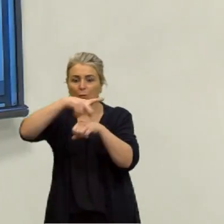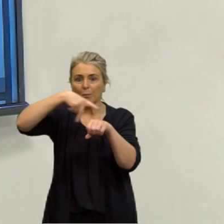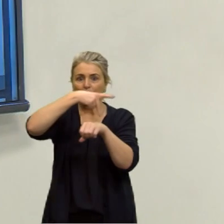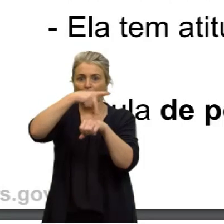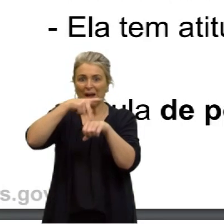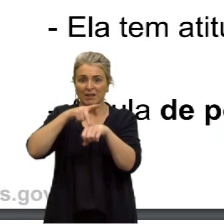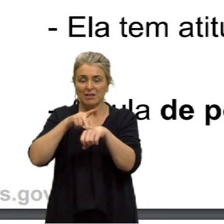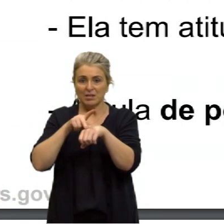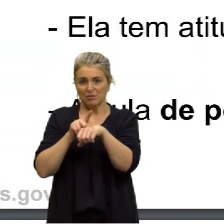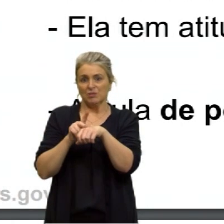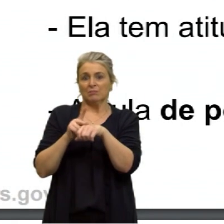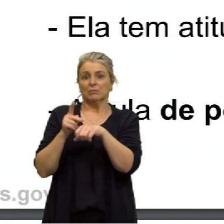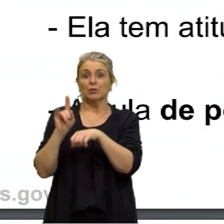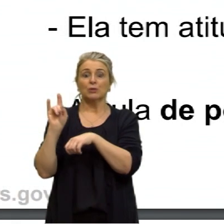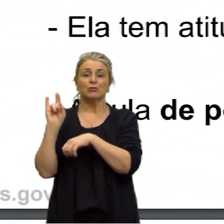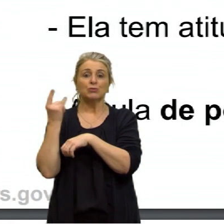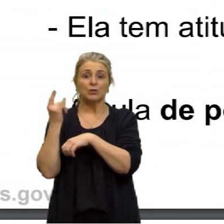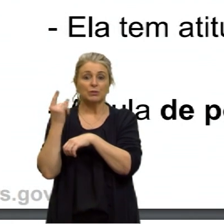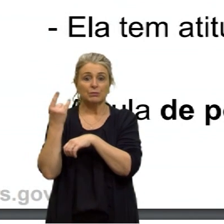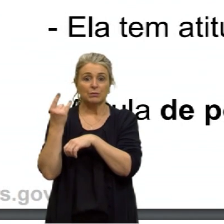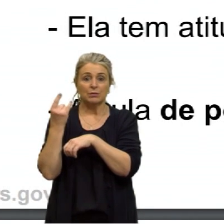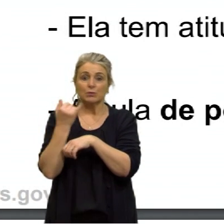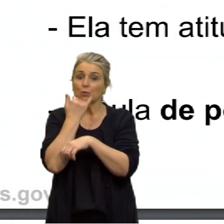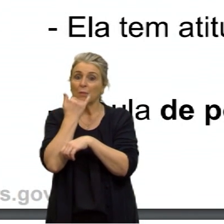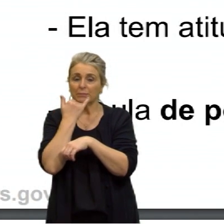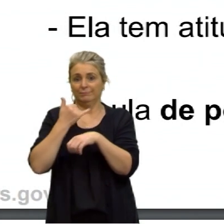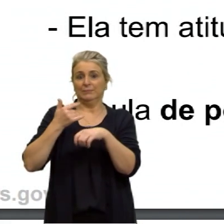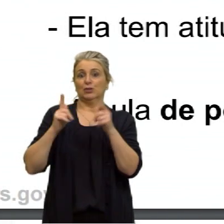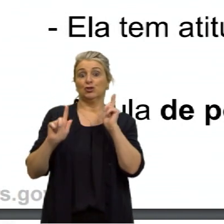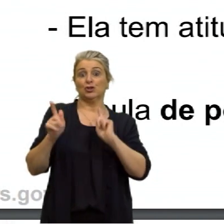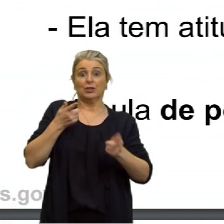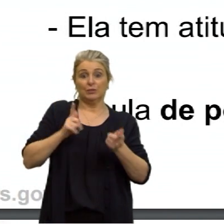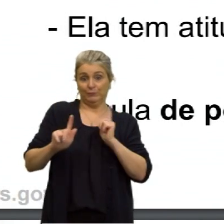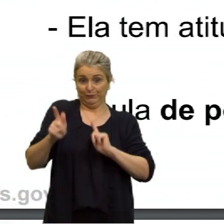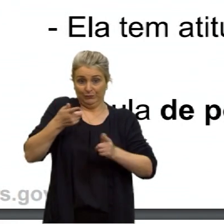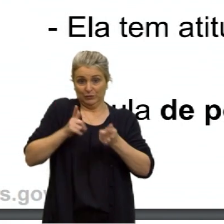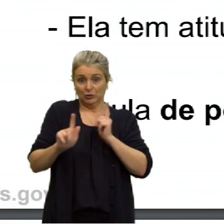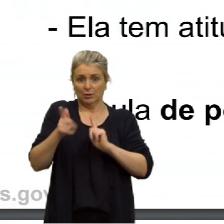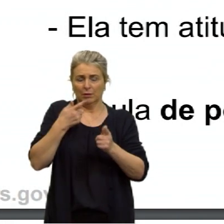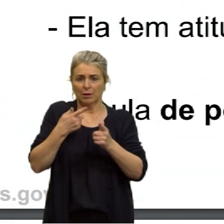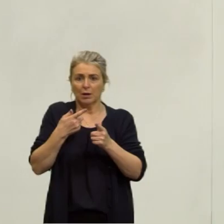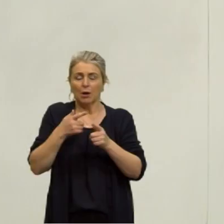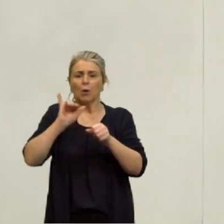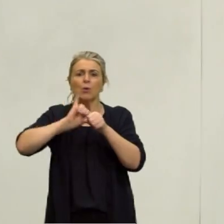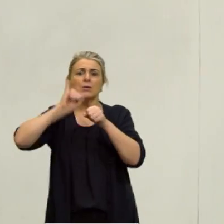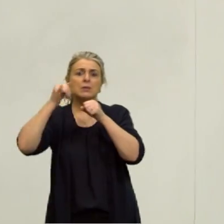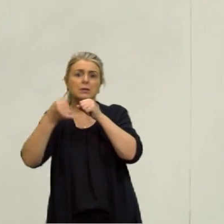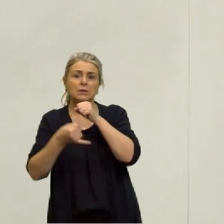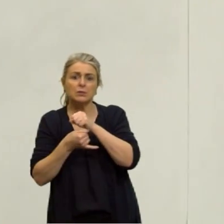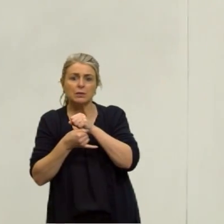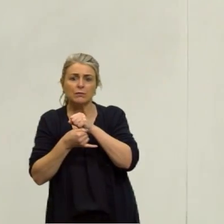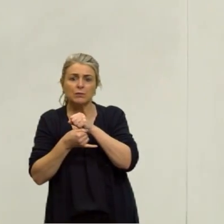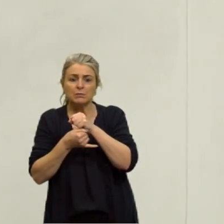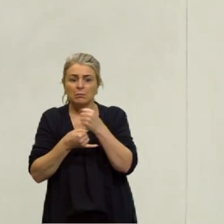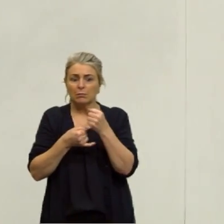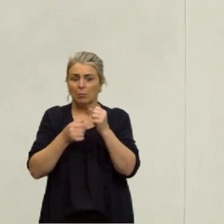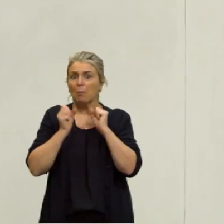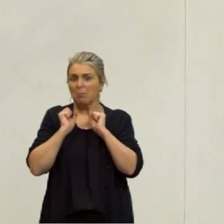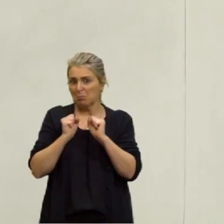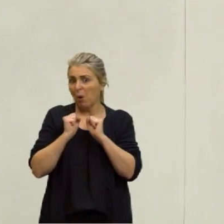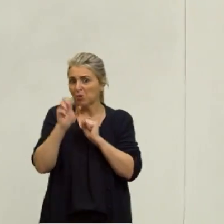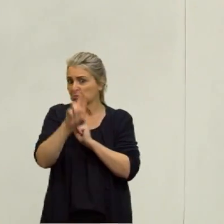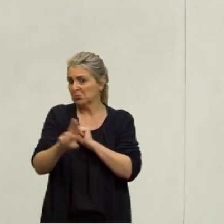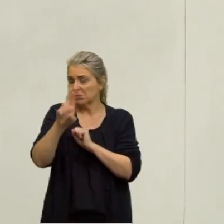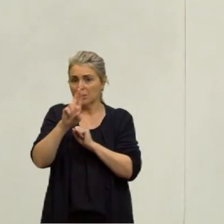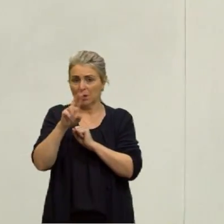segunda delas locuções adjetivas as locuções são muito legais porque os objetivos eles podem funcionar sozinhos